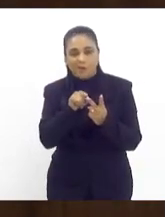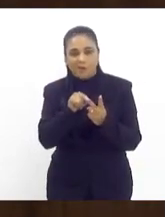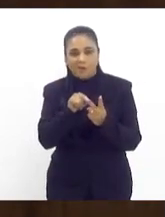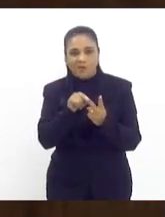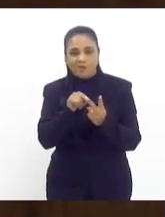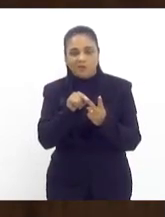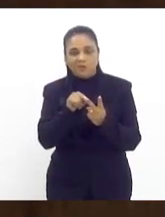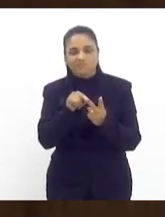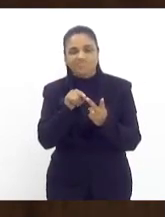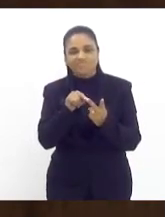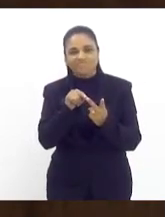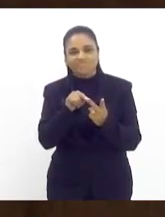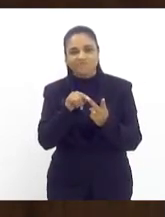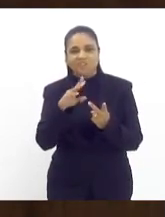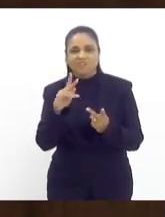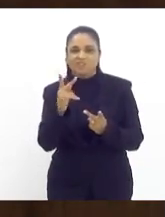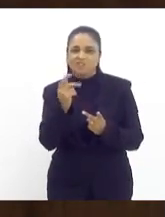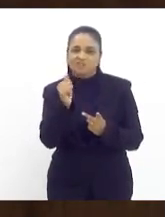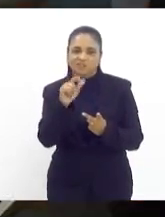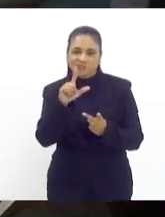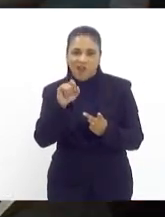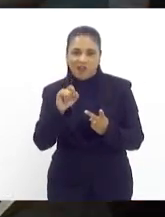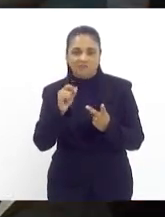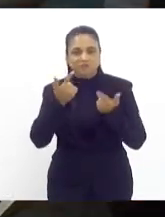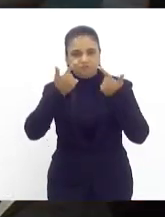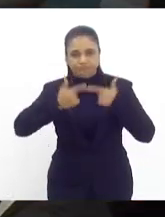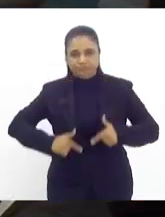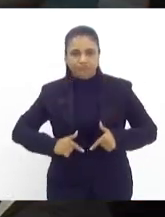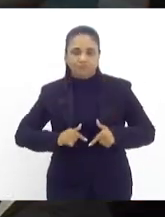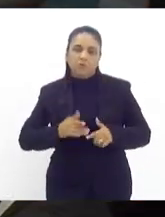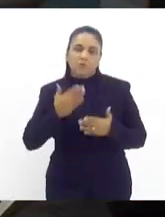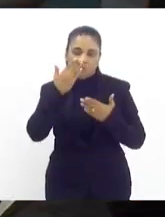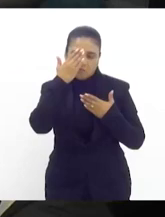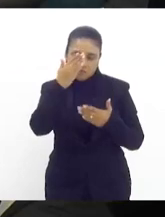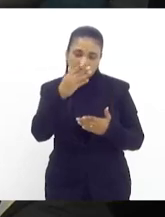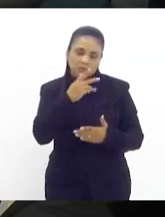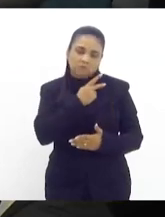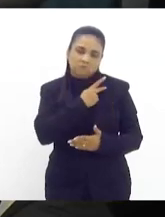abstenção para o senhor Charles Batista. Obrigada, presidente.